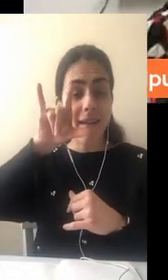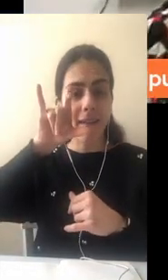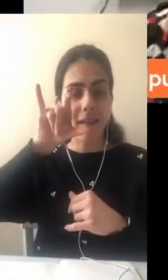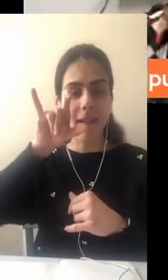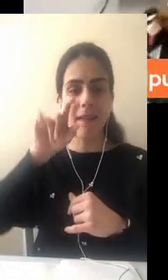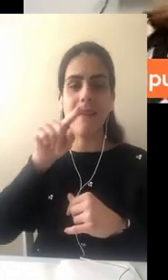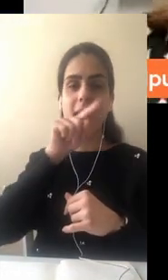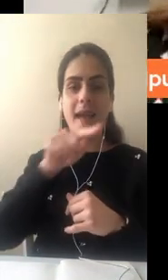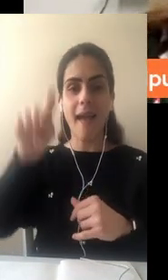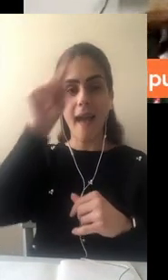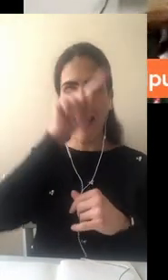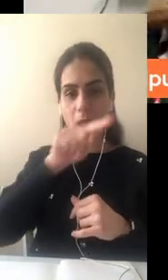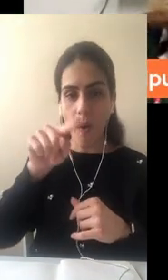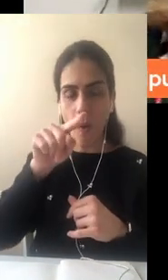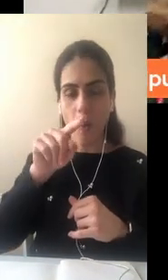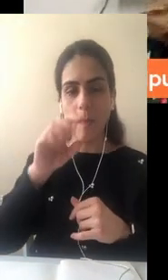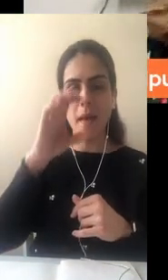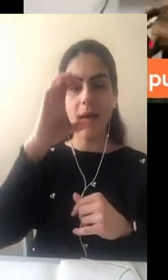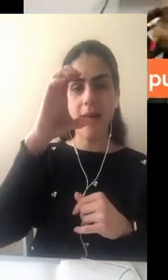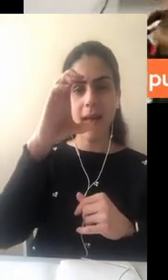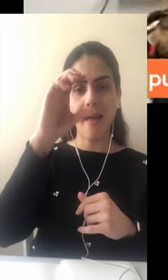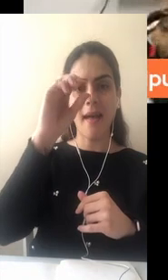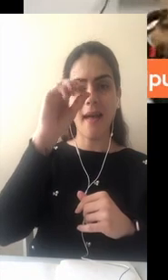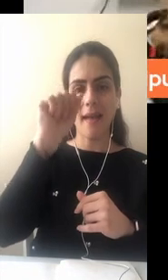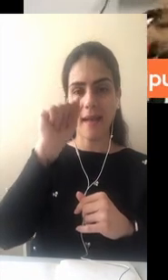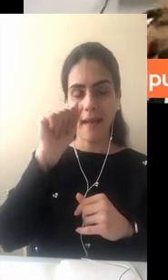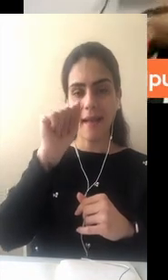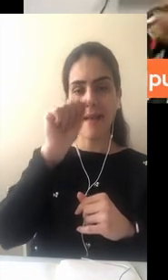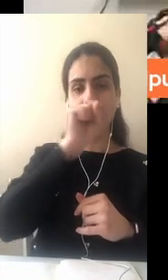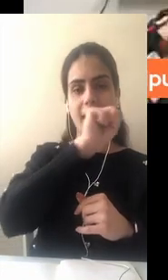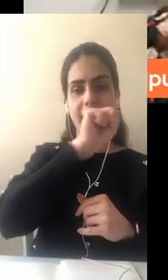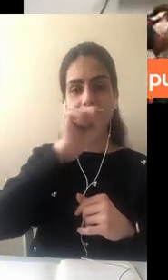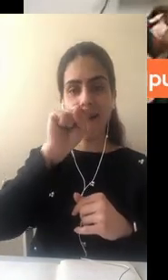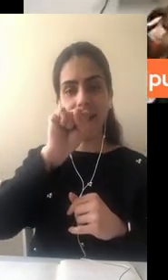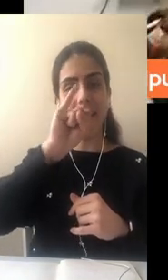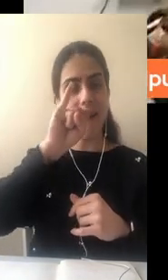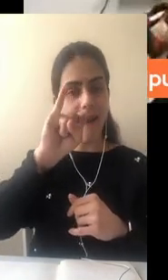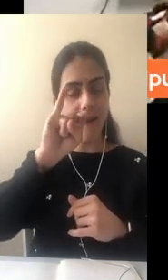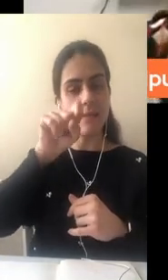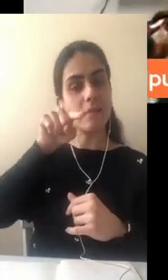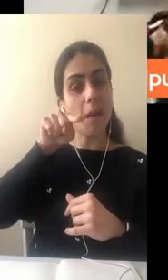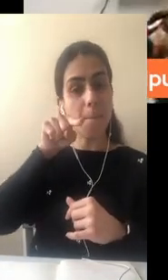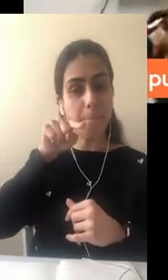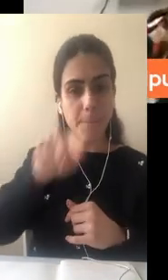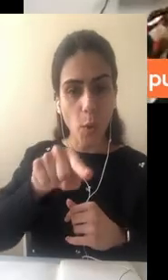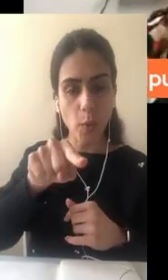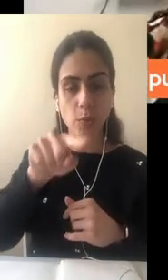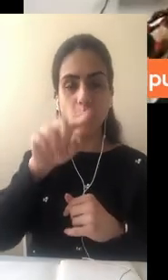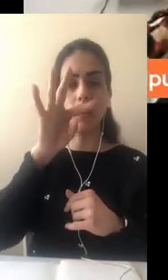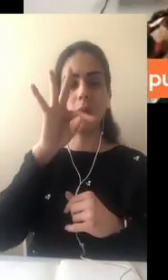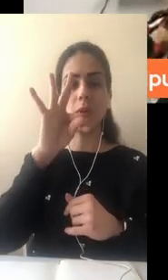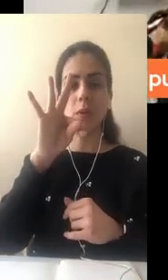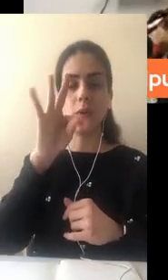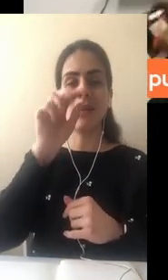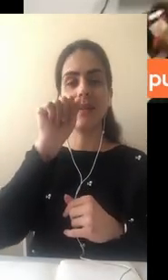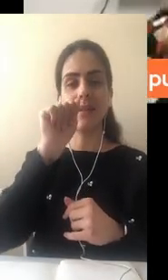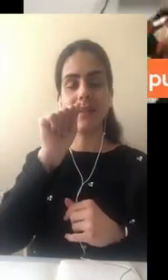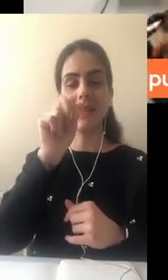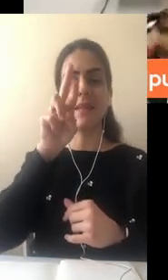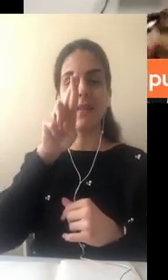@cassi.tardivo. Coloca aí, gente, para ficar salvo aí. E quem está só nos ouvindo, né? Porque o podcast,